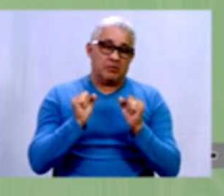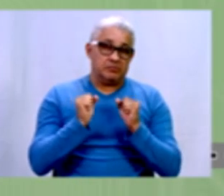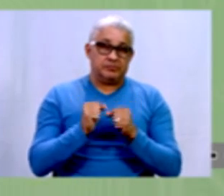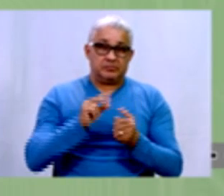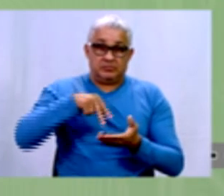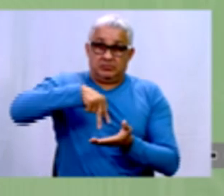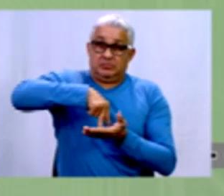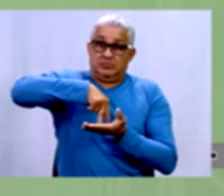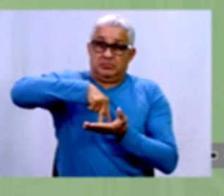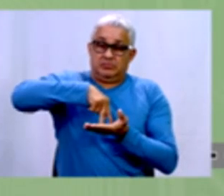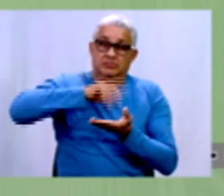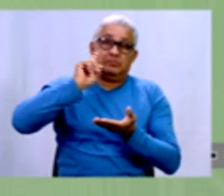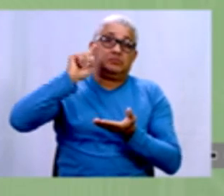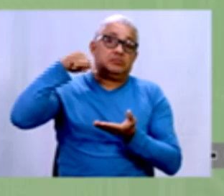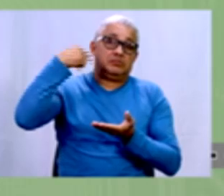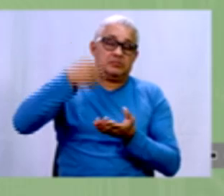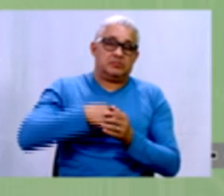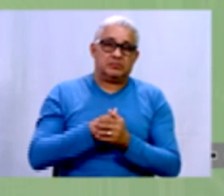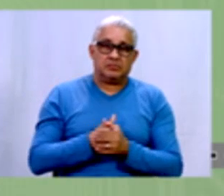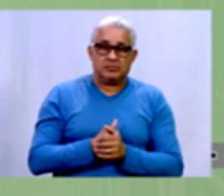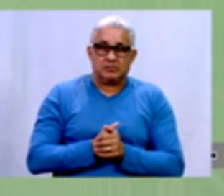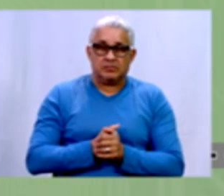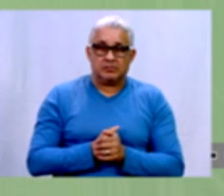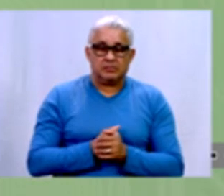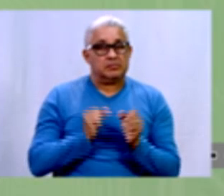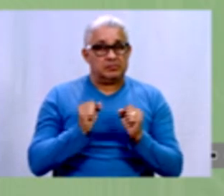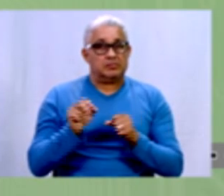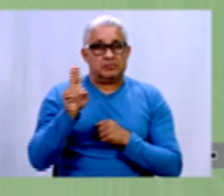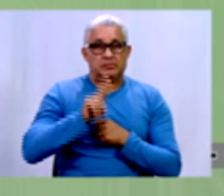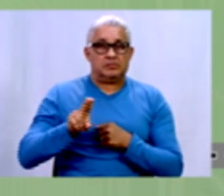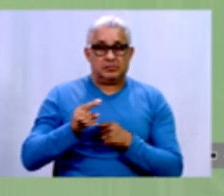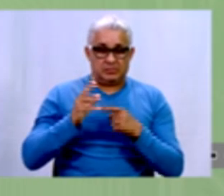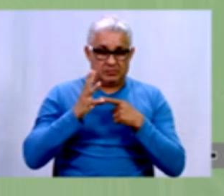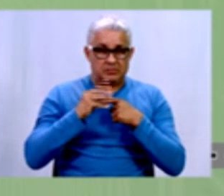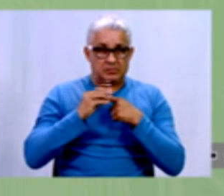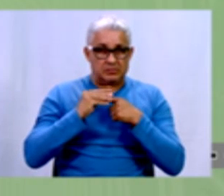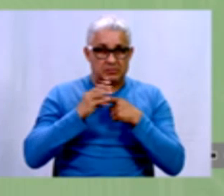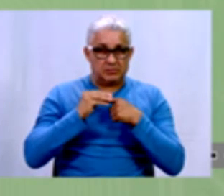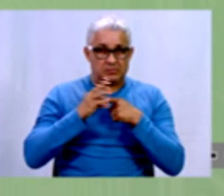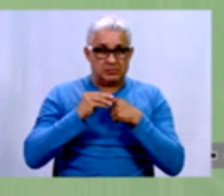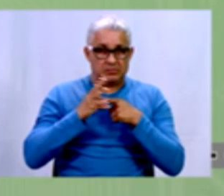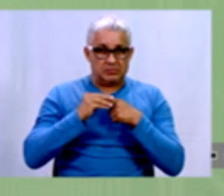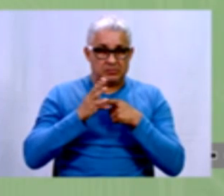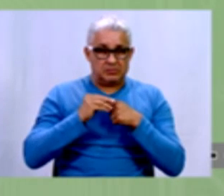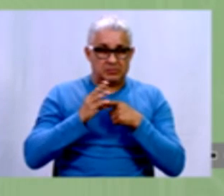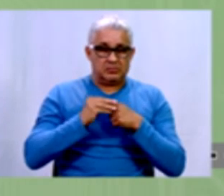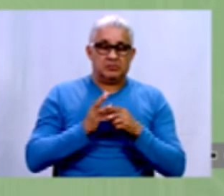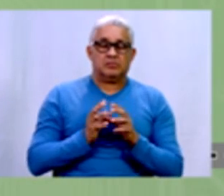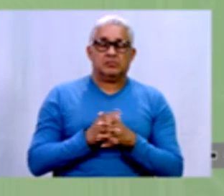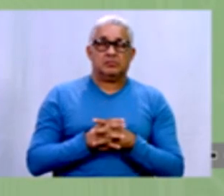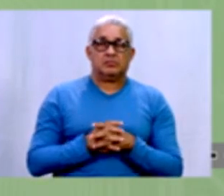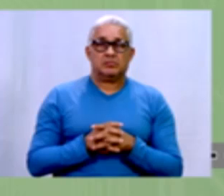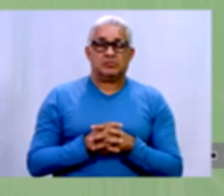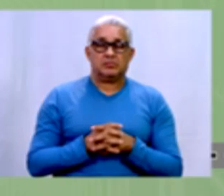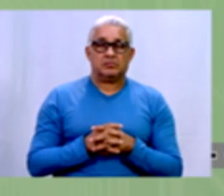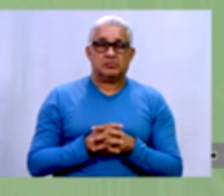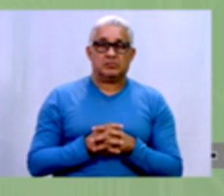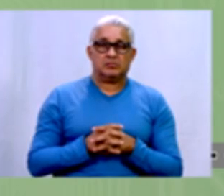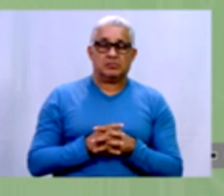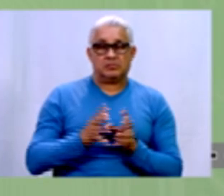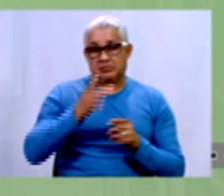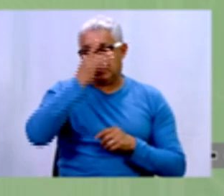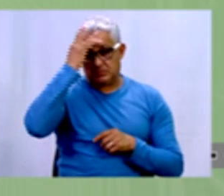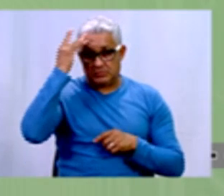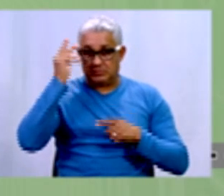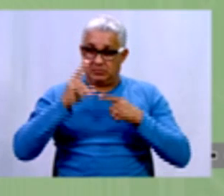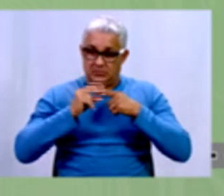ficam de pé e aí pode ser usada uma caneta ou algum objeto nesse sentido para que as